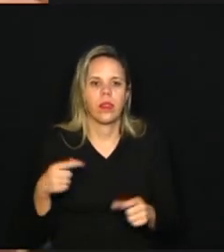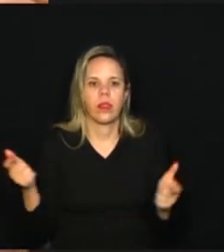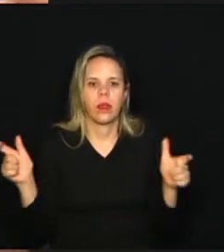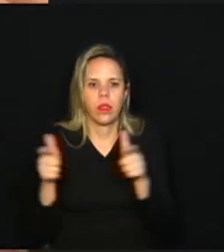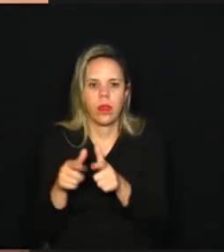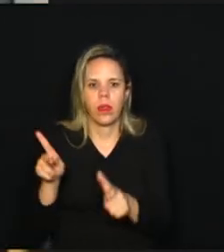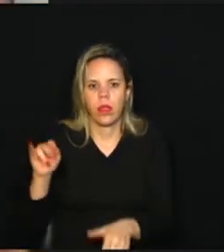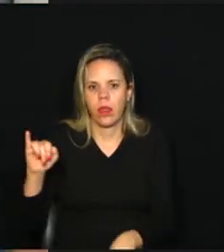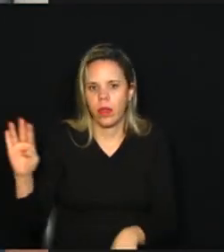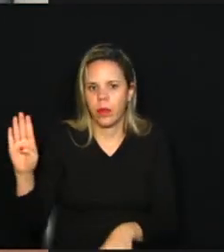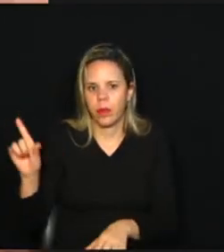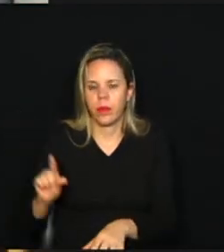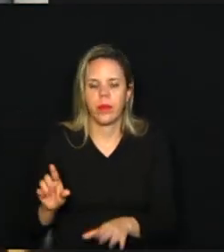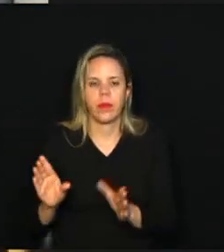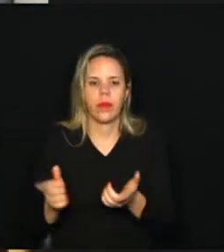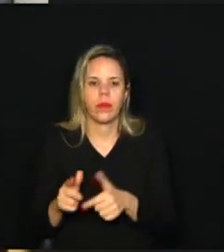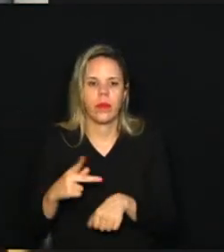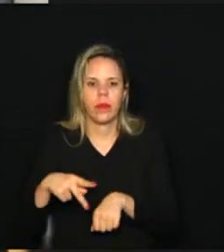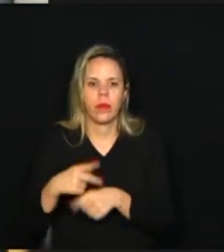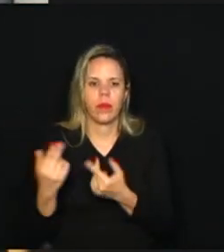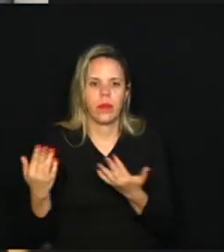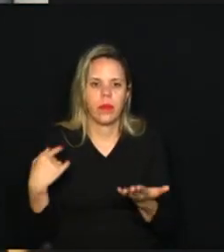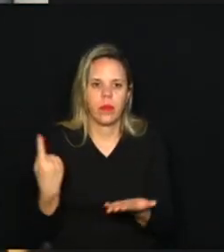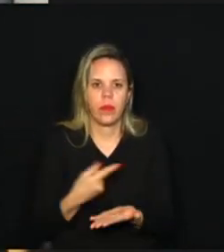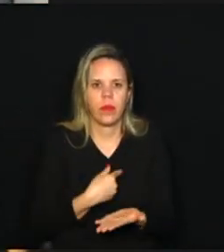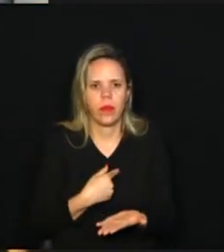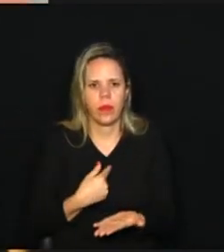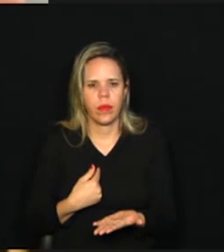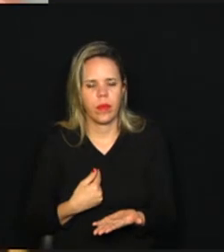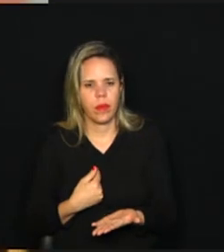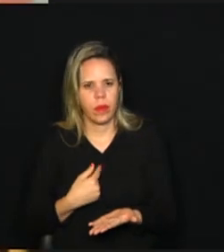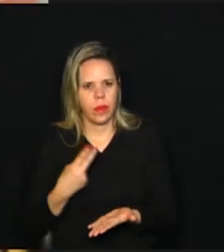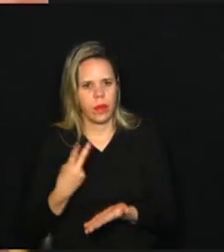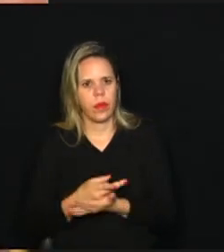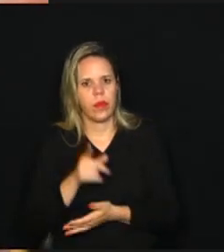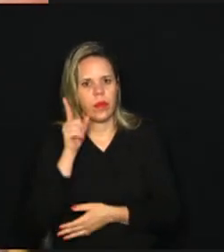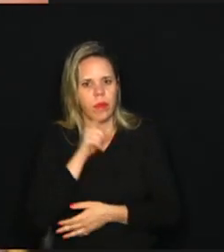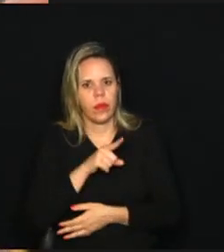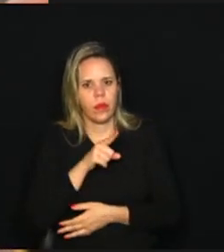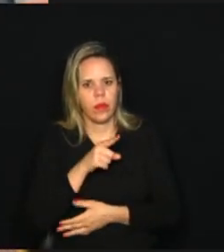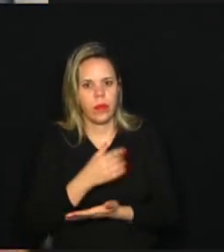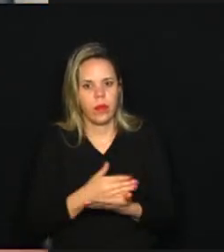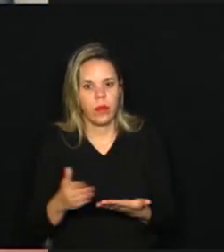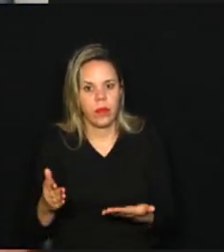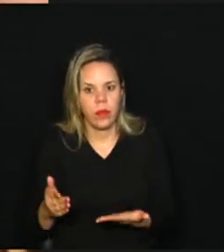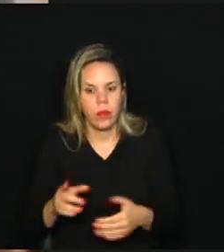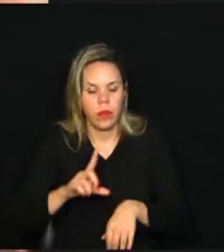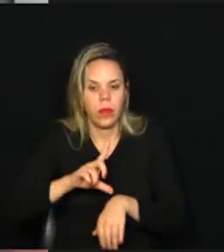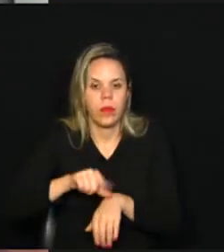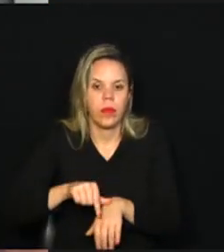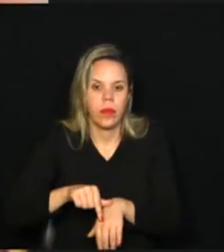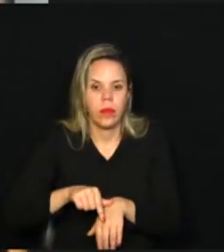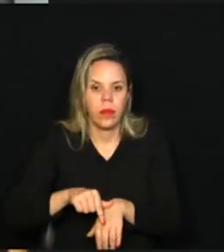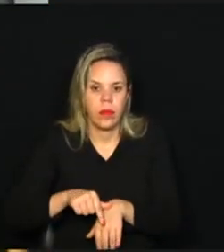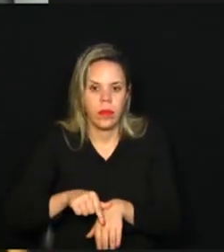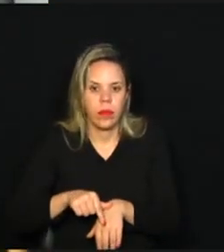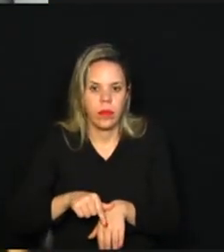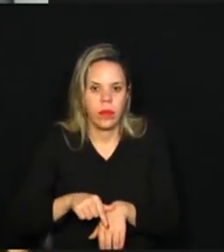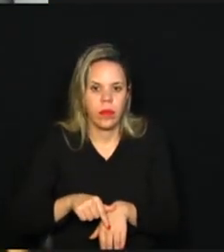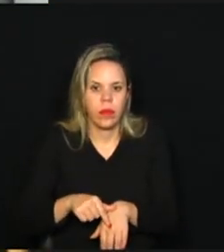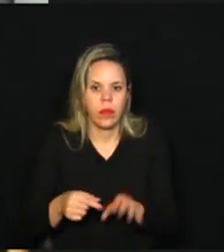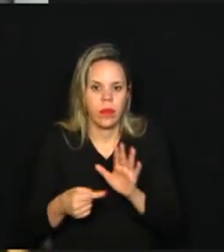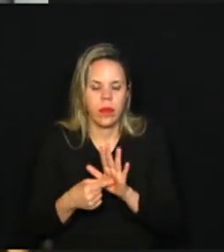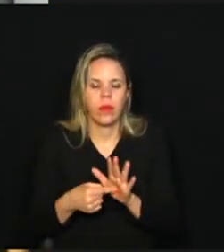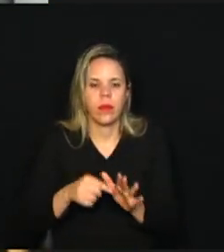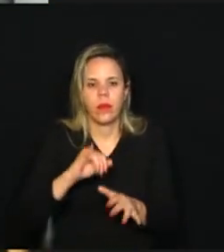como a gente, né? Ou como os países que manejaram mal, né? Mesmo os Estados Unidos, que começou muito tarde, né? Como bem pontuou a Juliana,